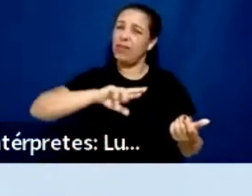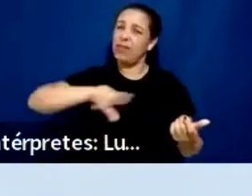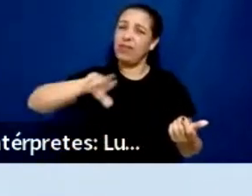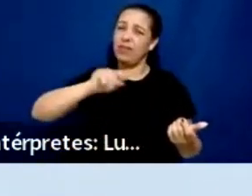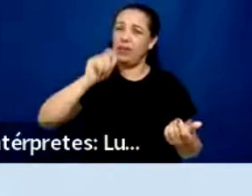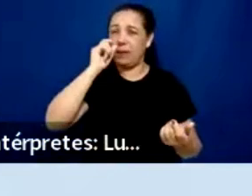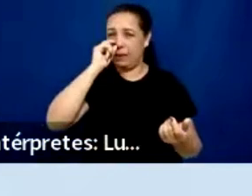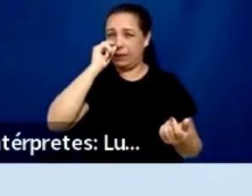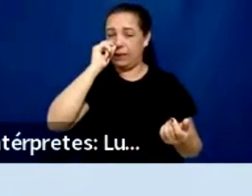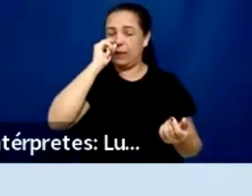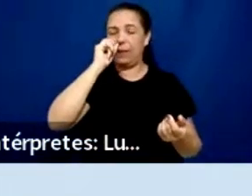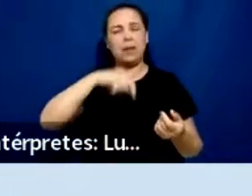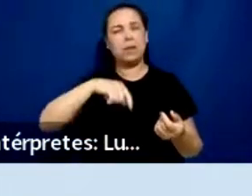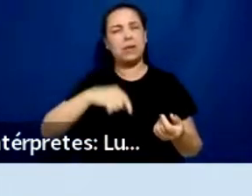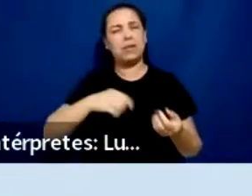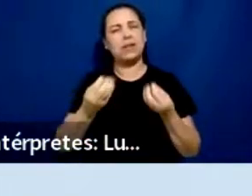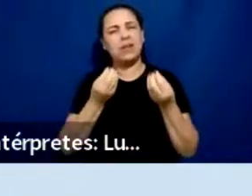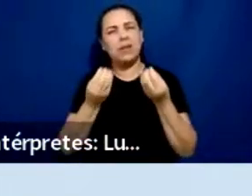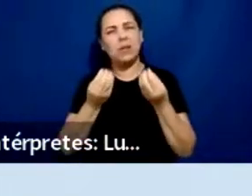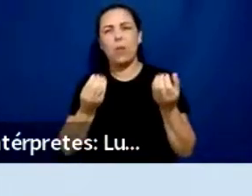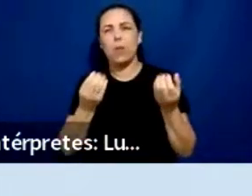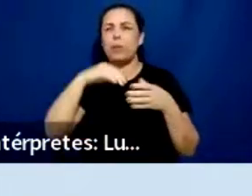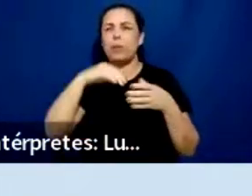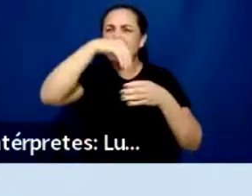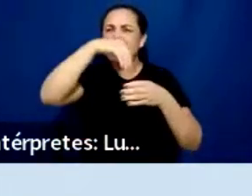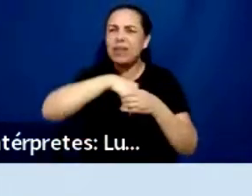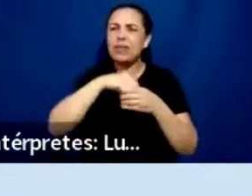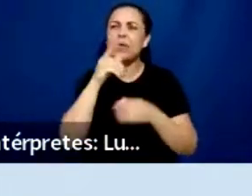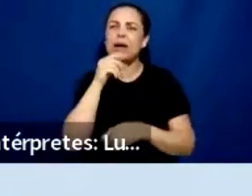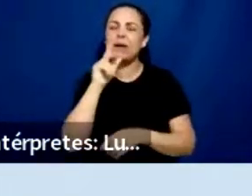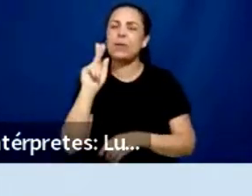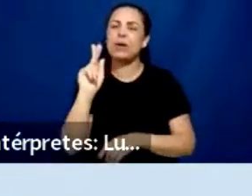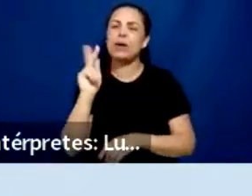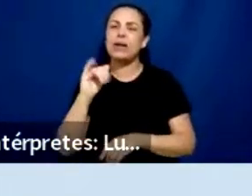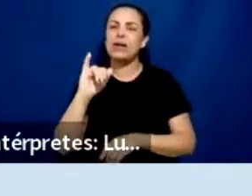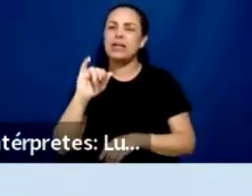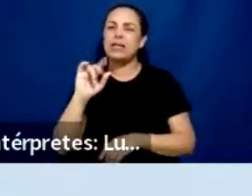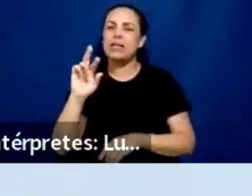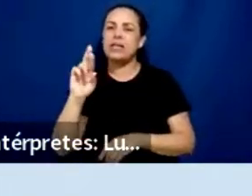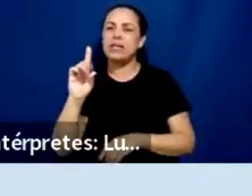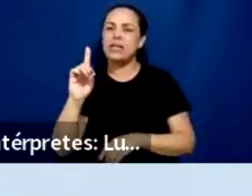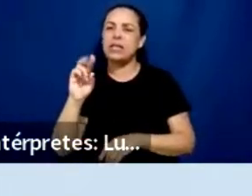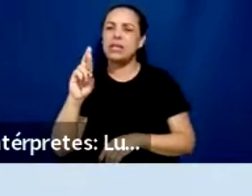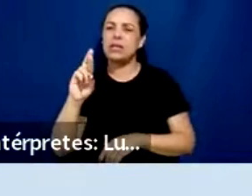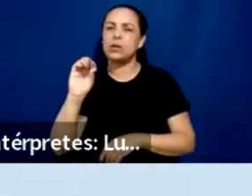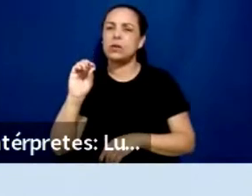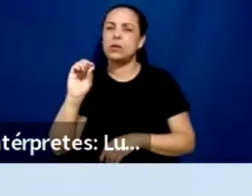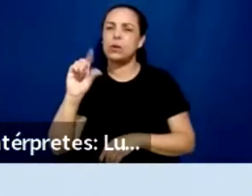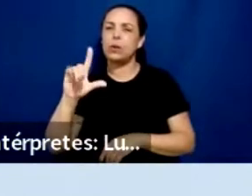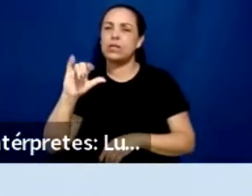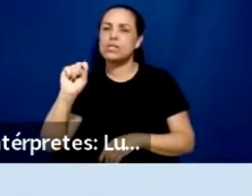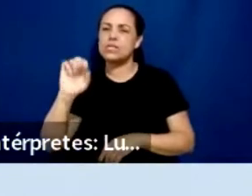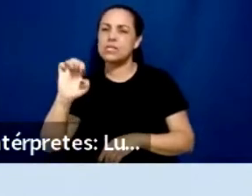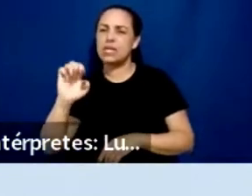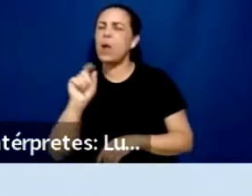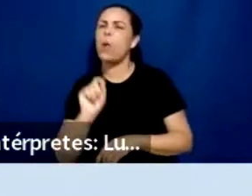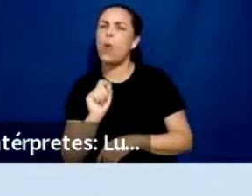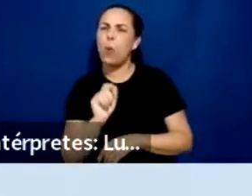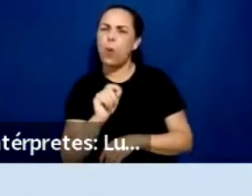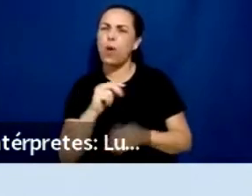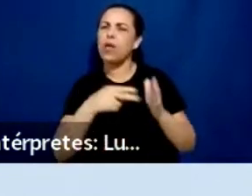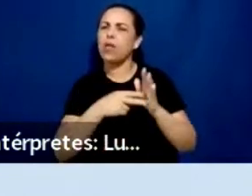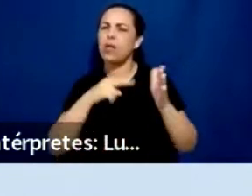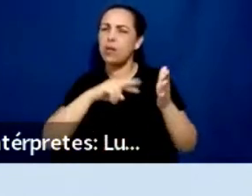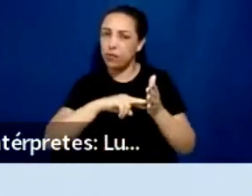achei confusa. E hoje, depois de tantas vezes eu vejo que ela é simples. Olha o que acontece. Aqui estamos